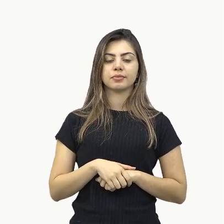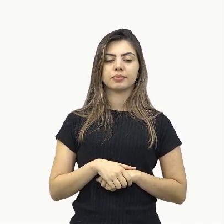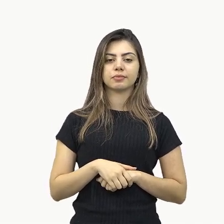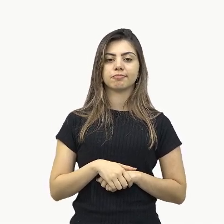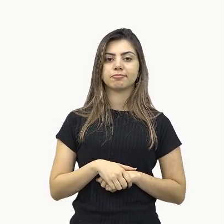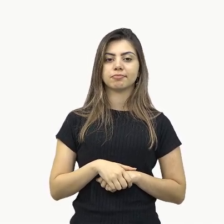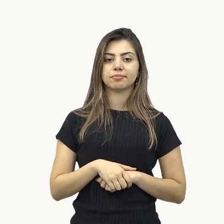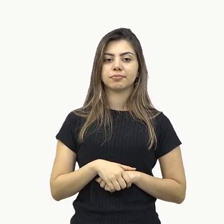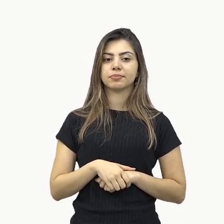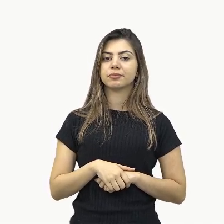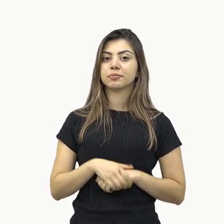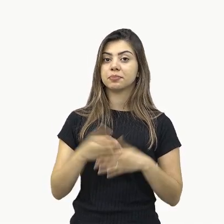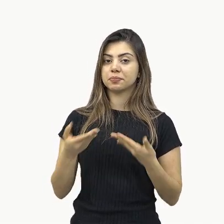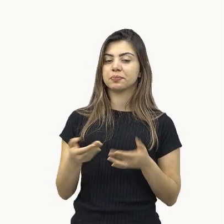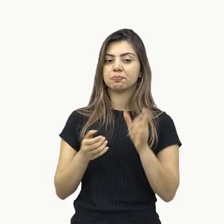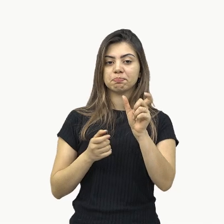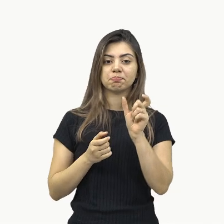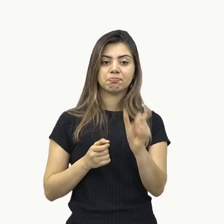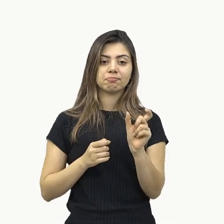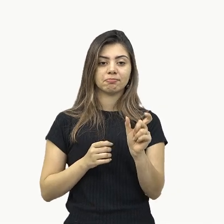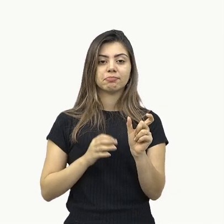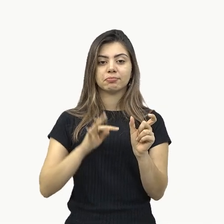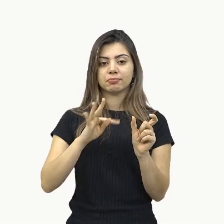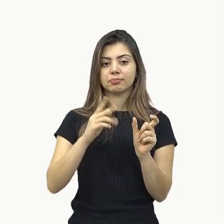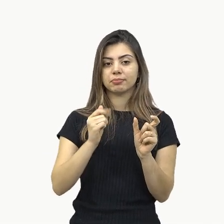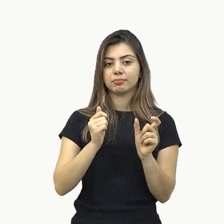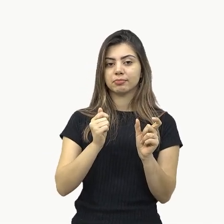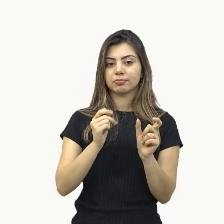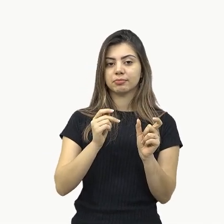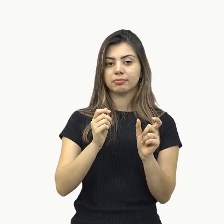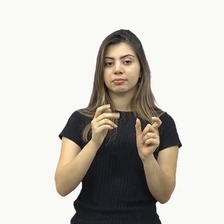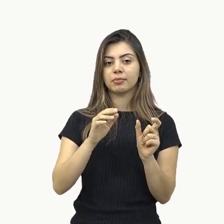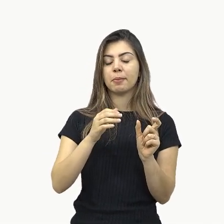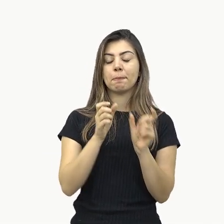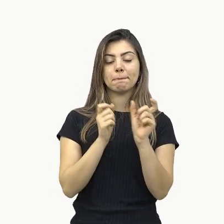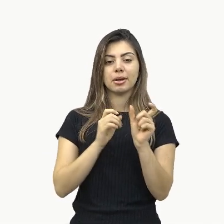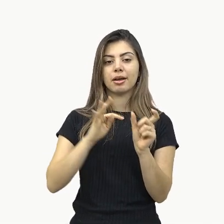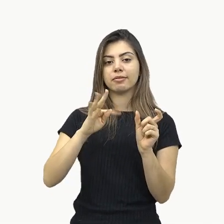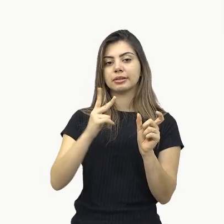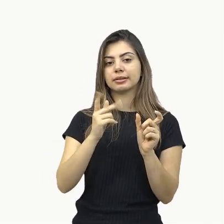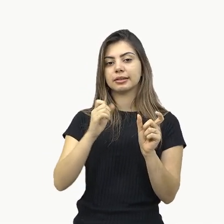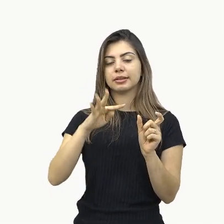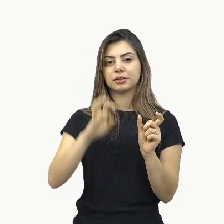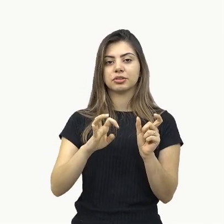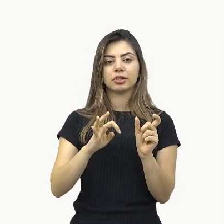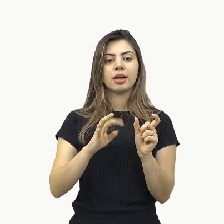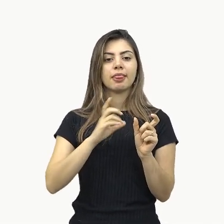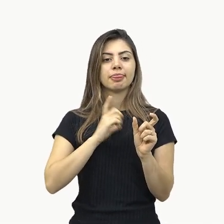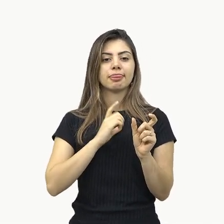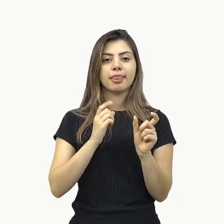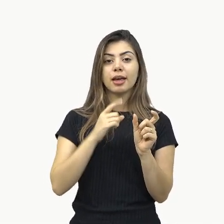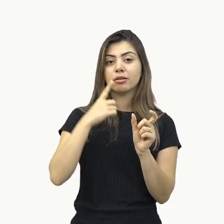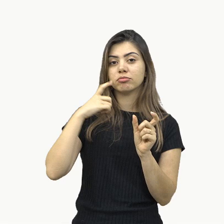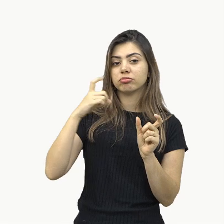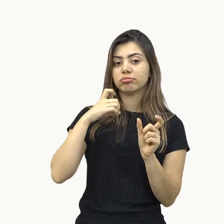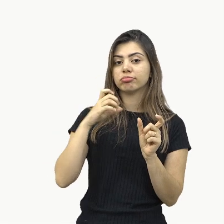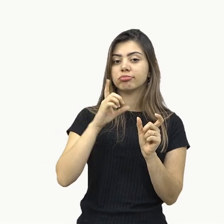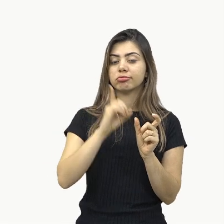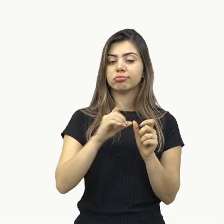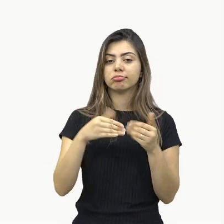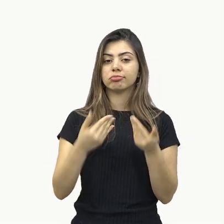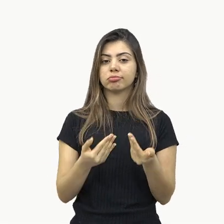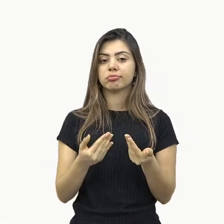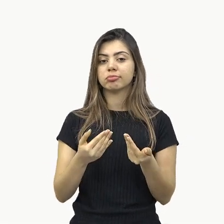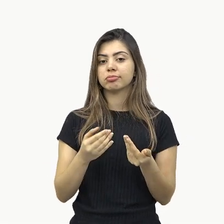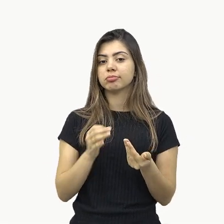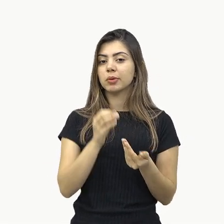that, som de D aqui, tá? That was, aquela foi, aquele, na verdade, né? Então, that aqui, ele vai ter som